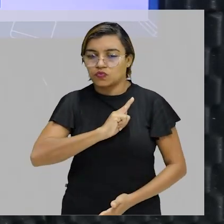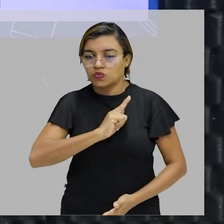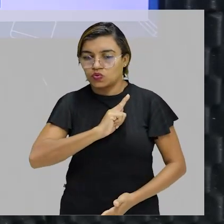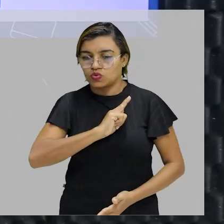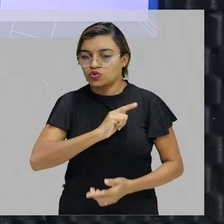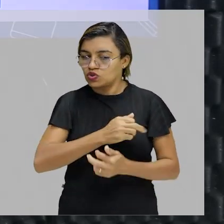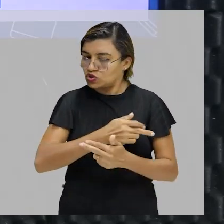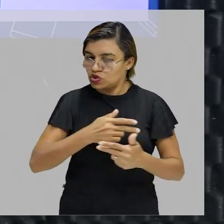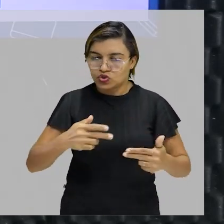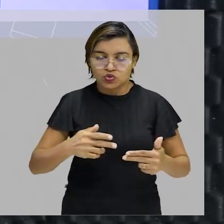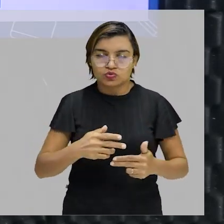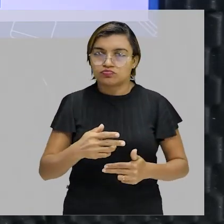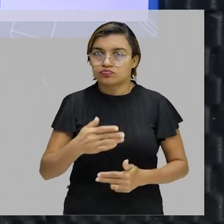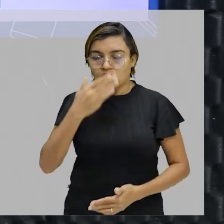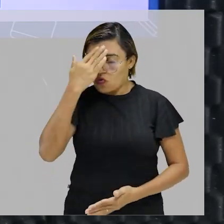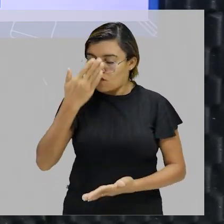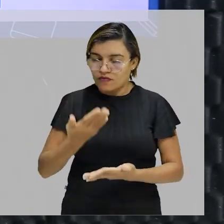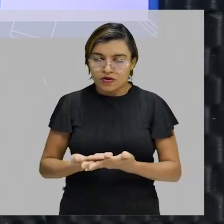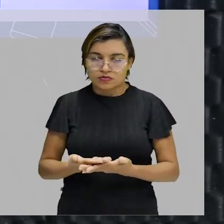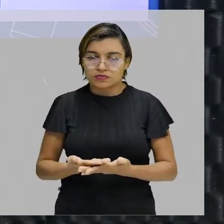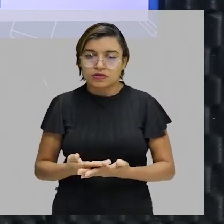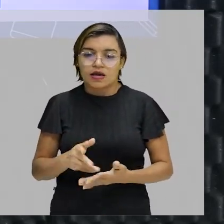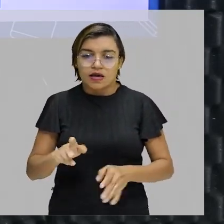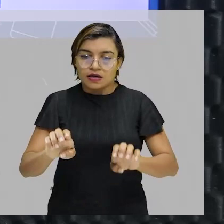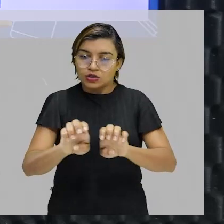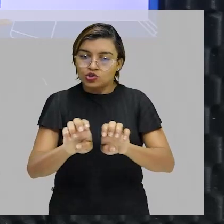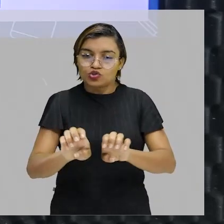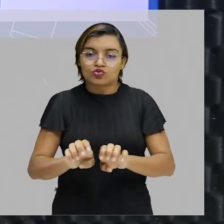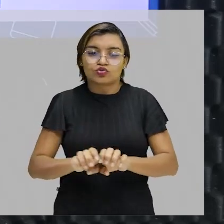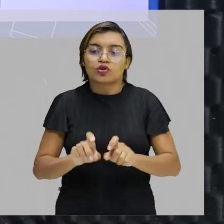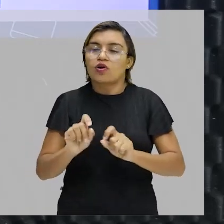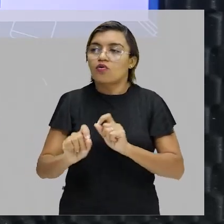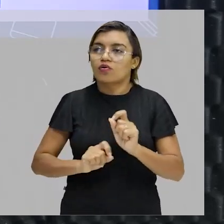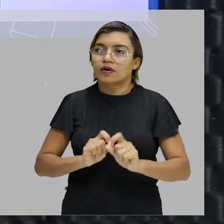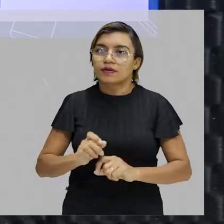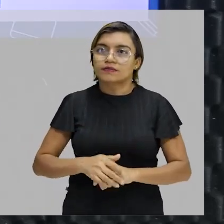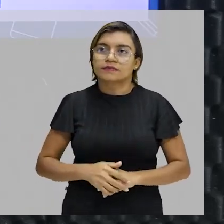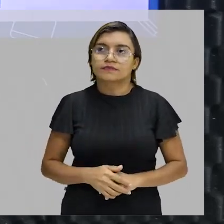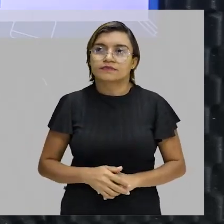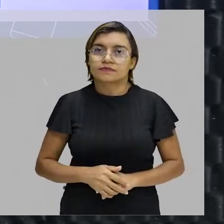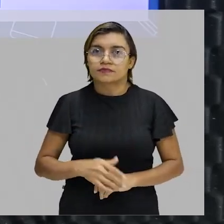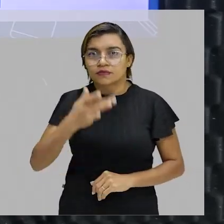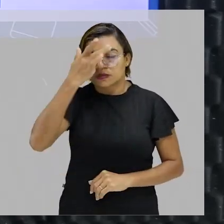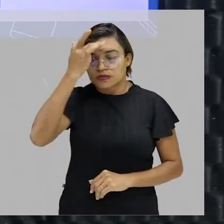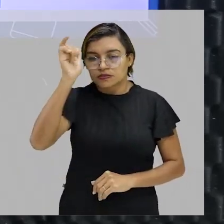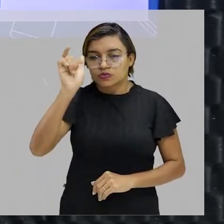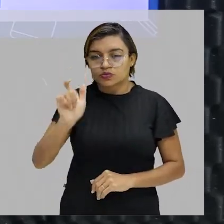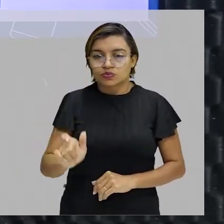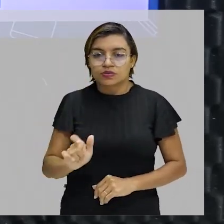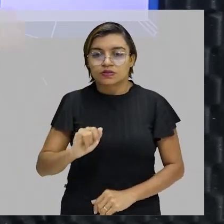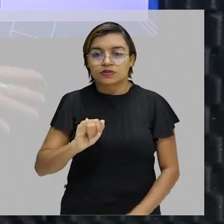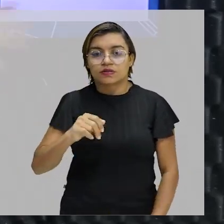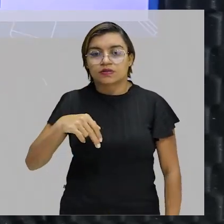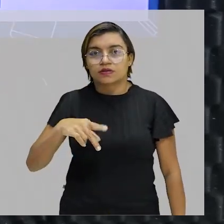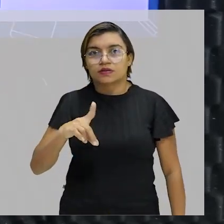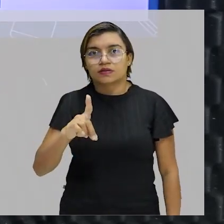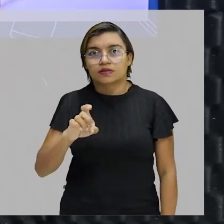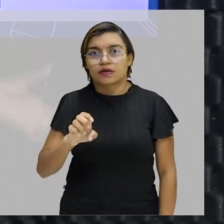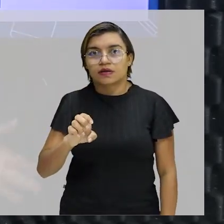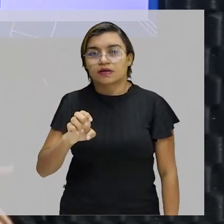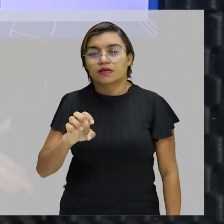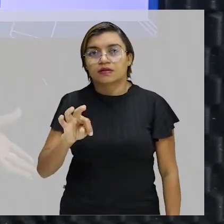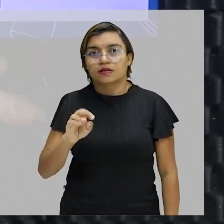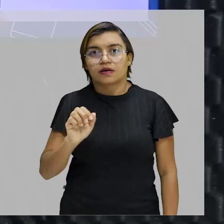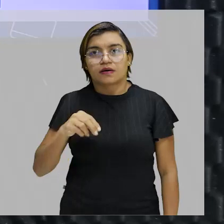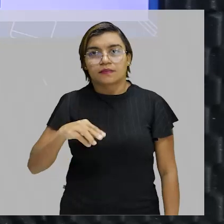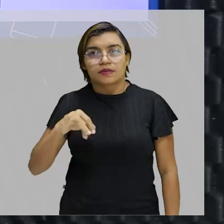eram confiados. Gente, isso aqui é construção do sujeito indeterminado. Teve gente que